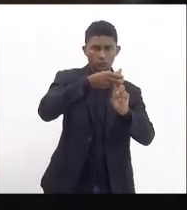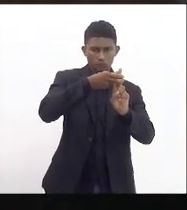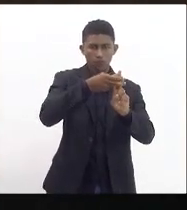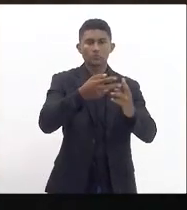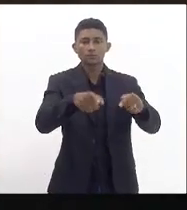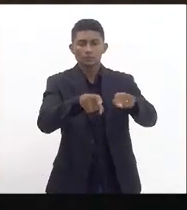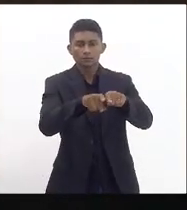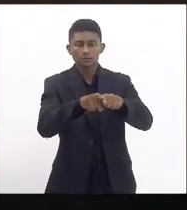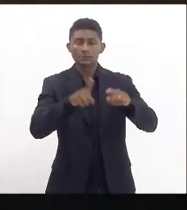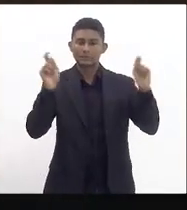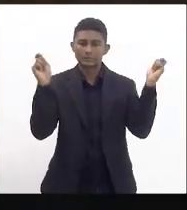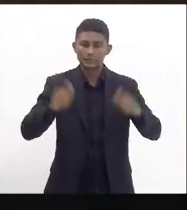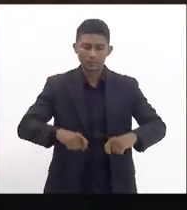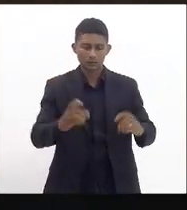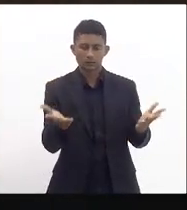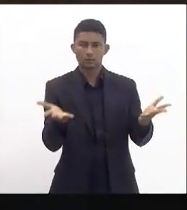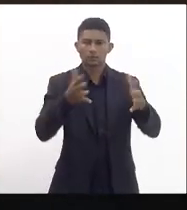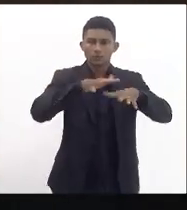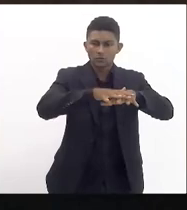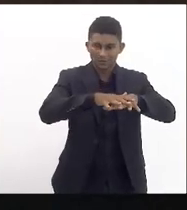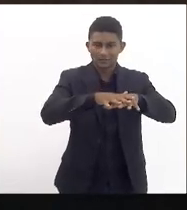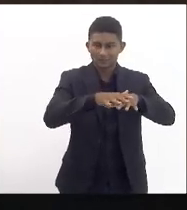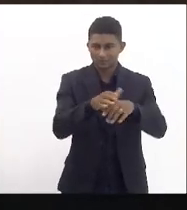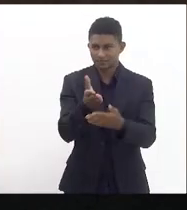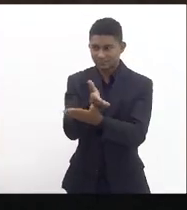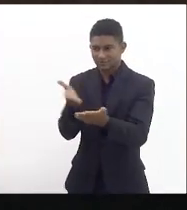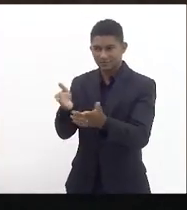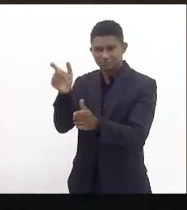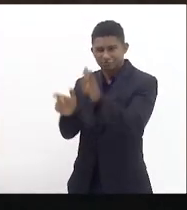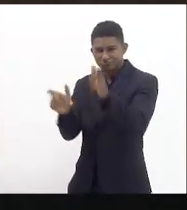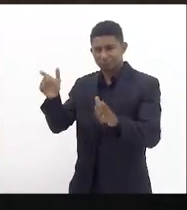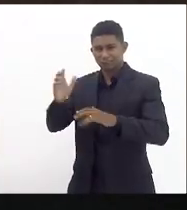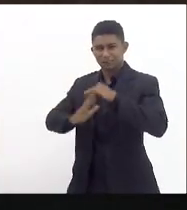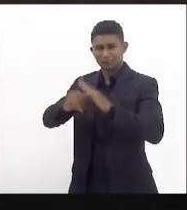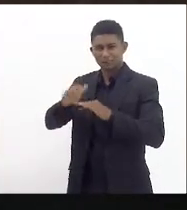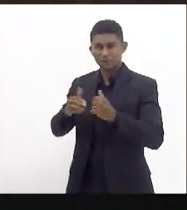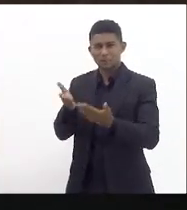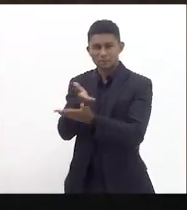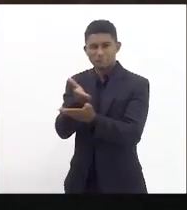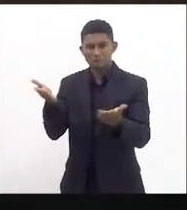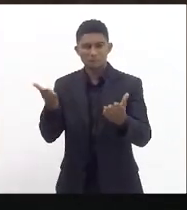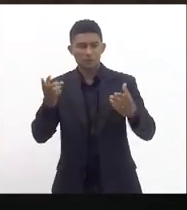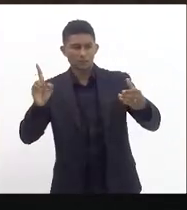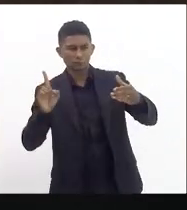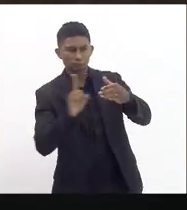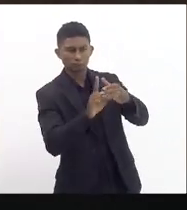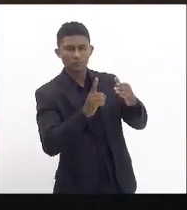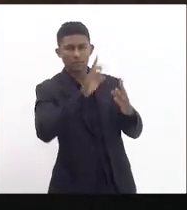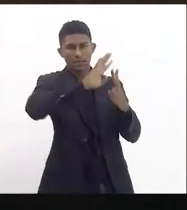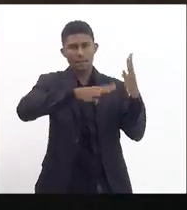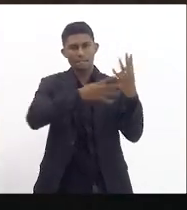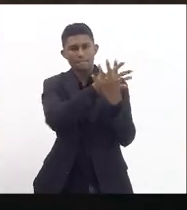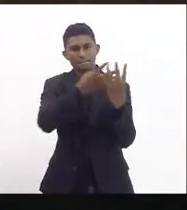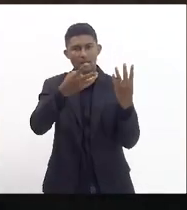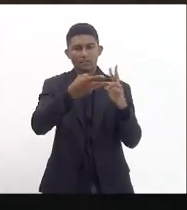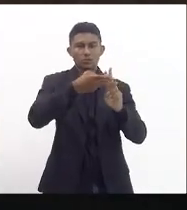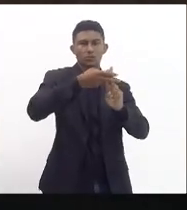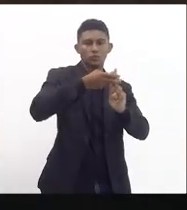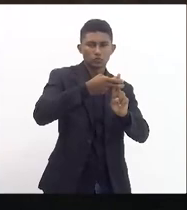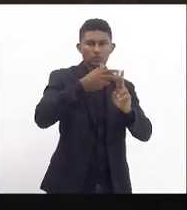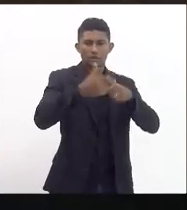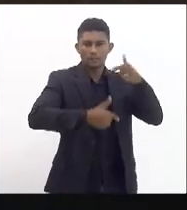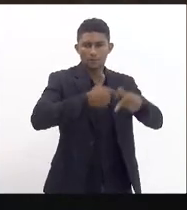possibilita a inclusão deste profissional na tabela de prestação de serviço do SUS. Assim sendo, o nosso parecer